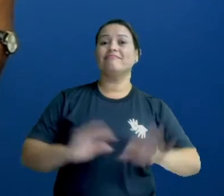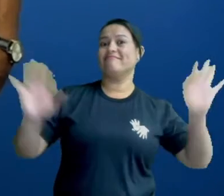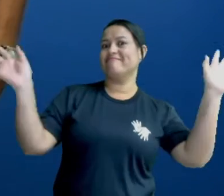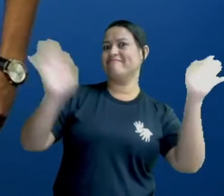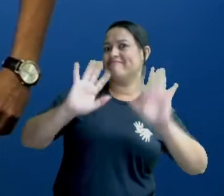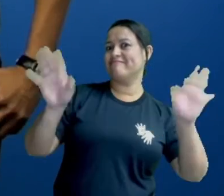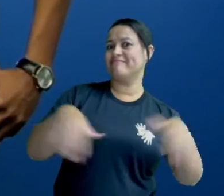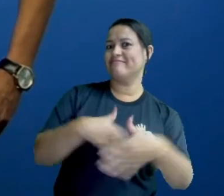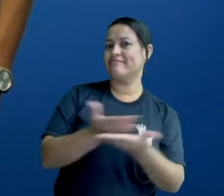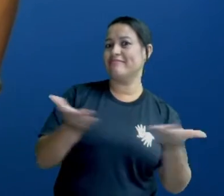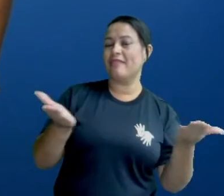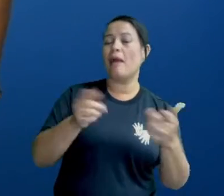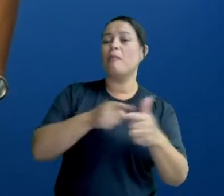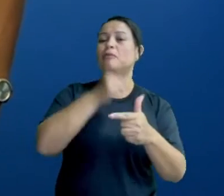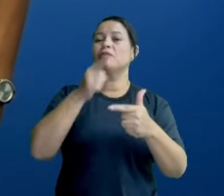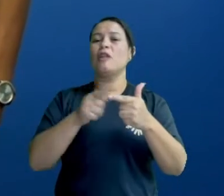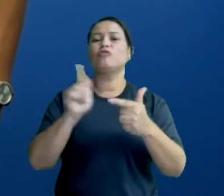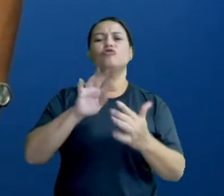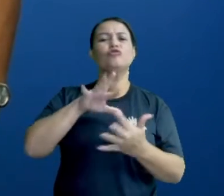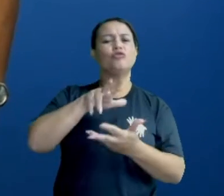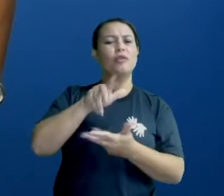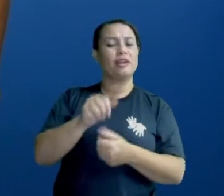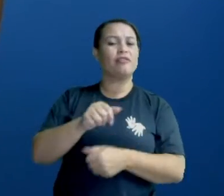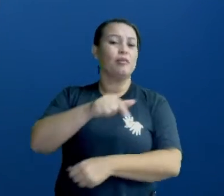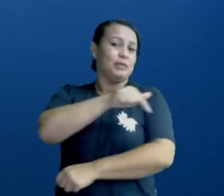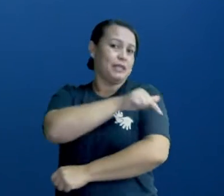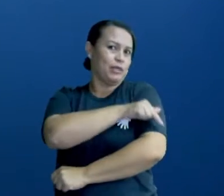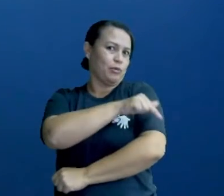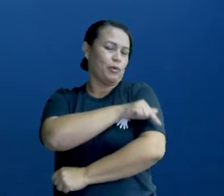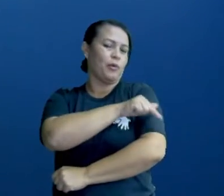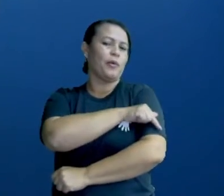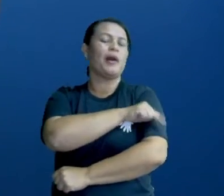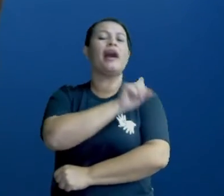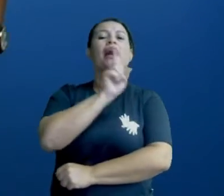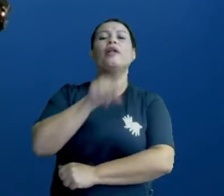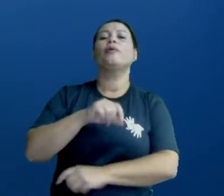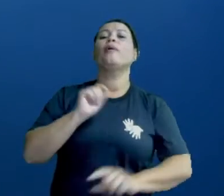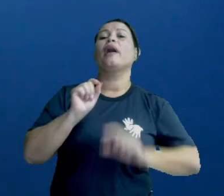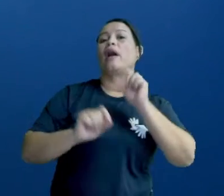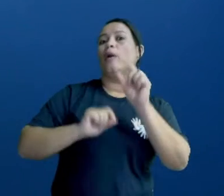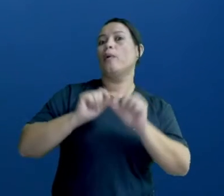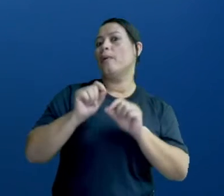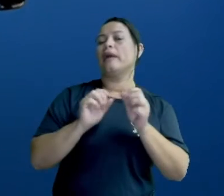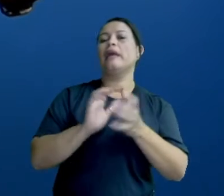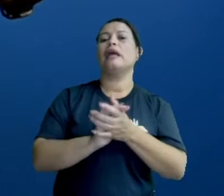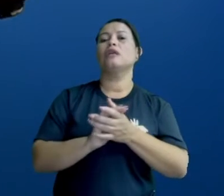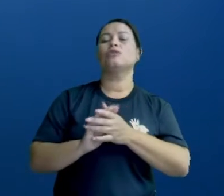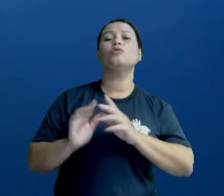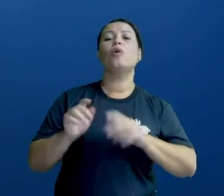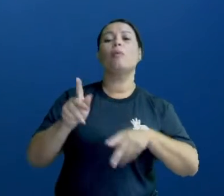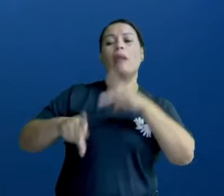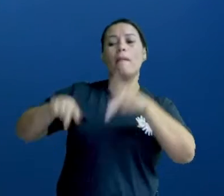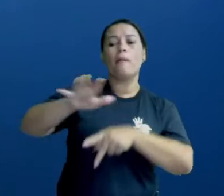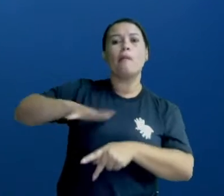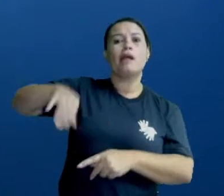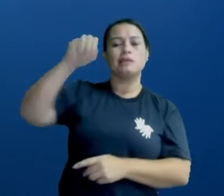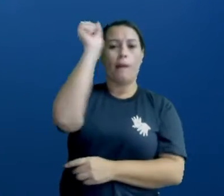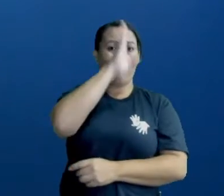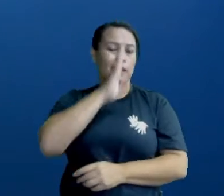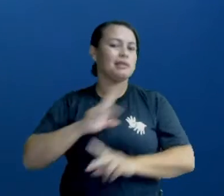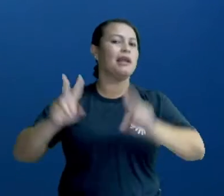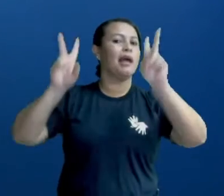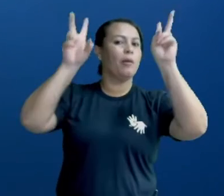Olá, estudantes! Vamos aqui para mais uma aula de Geografia para o 7º ano, né? É uma aula sobre um tema que é a população brasileira.